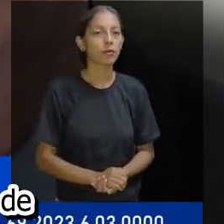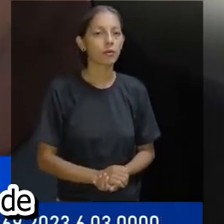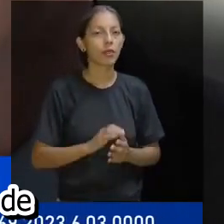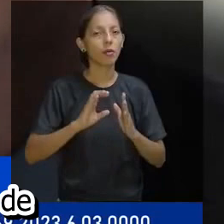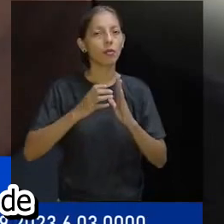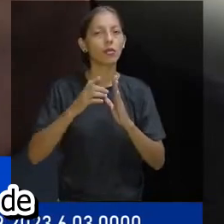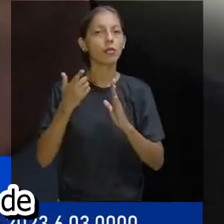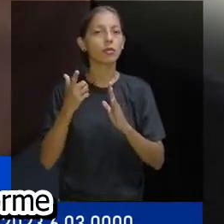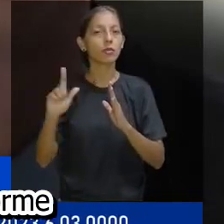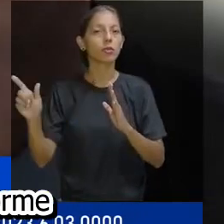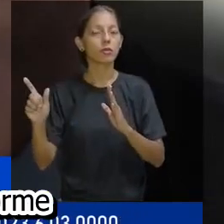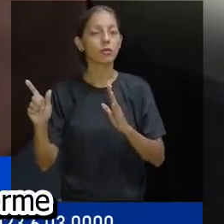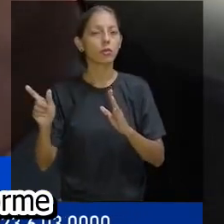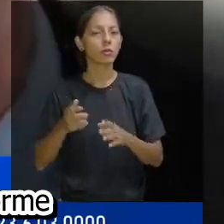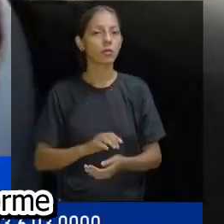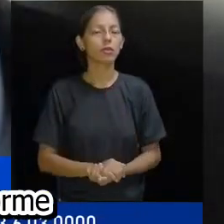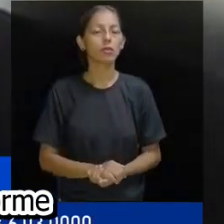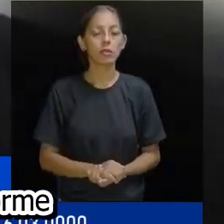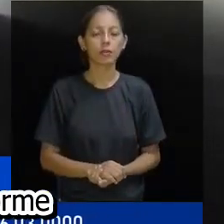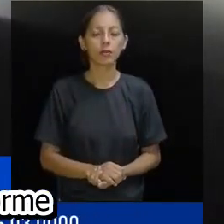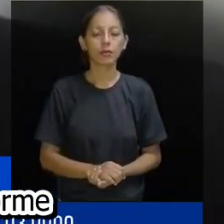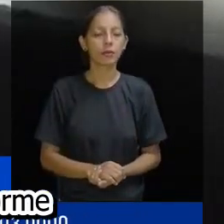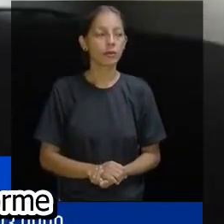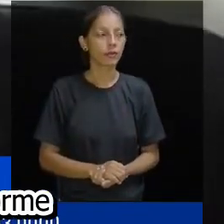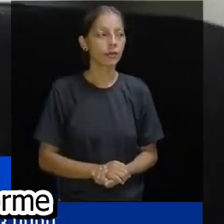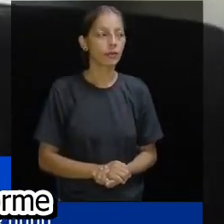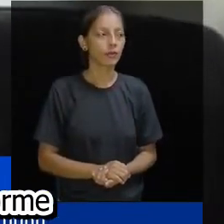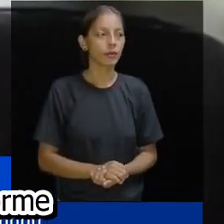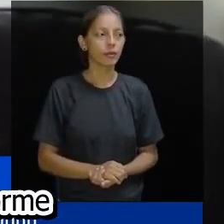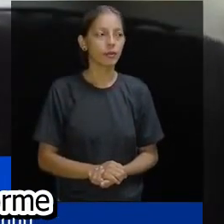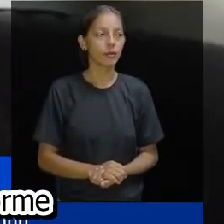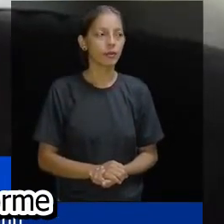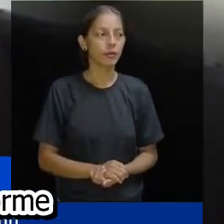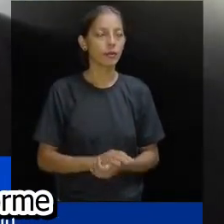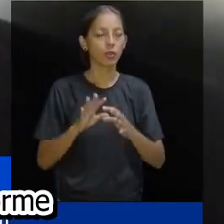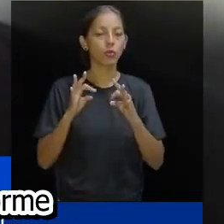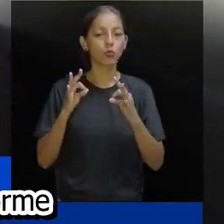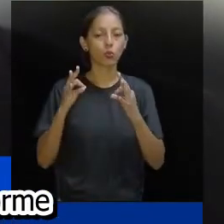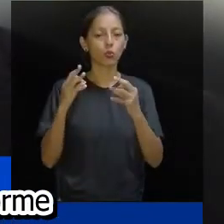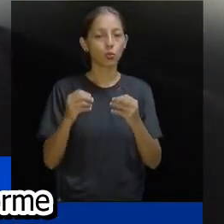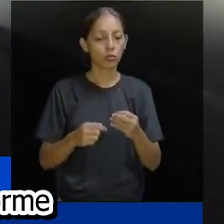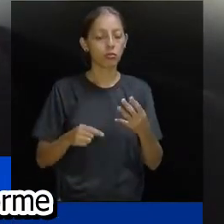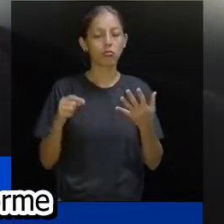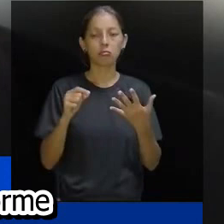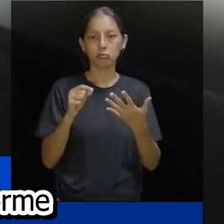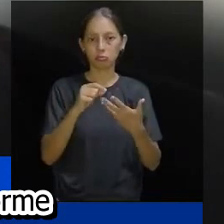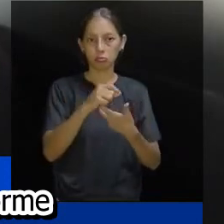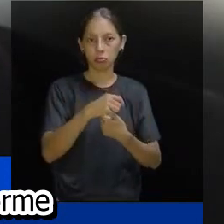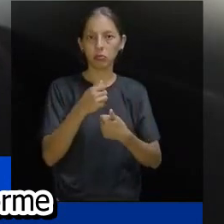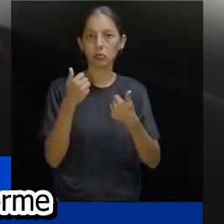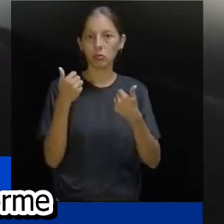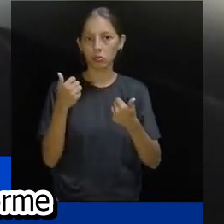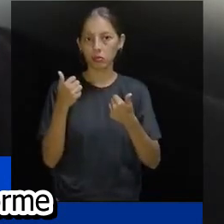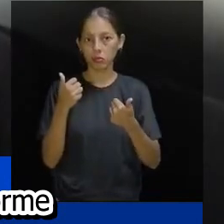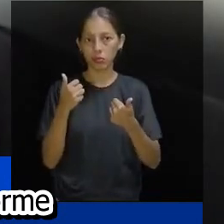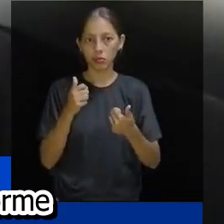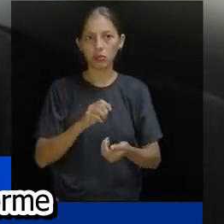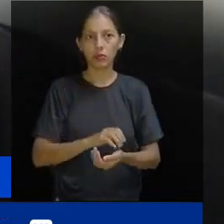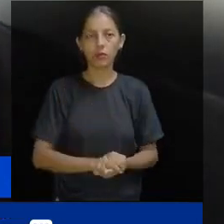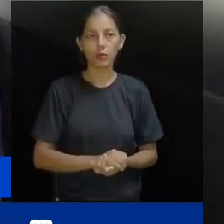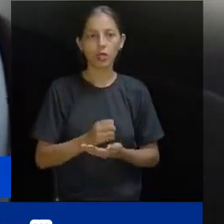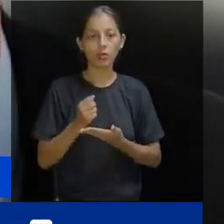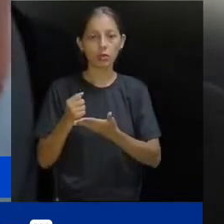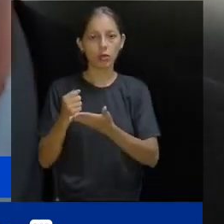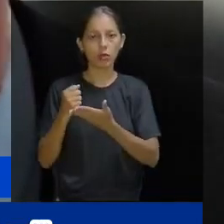PROS, fecha aspas, e que foram atendidos, abre aspas, todos os requisitos legais conforme certificado pela assessoria de exame